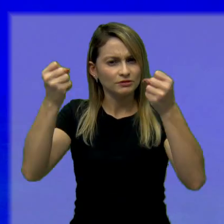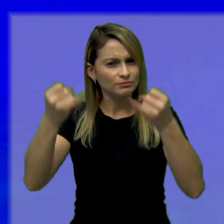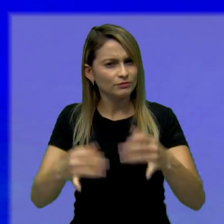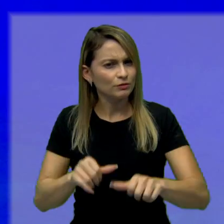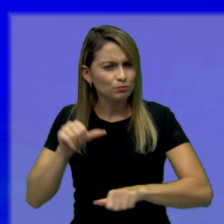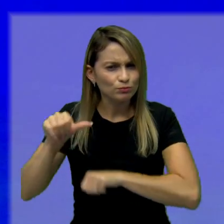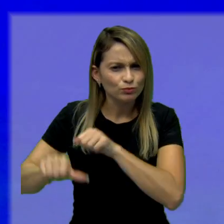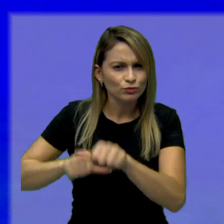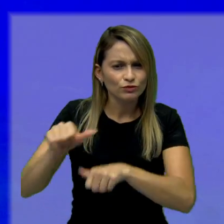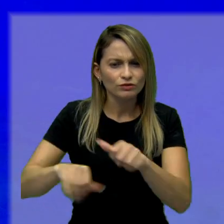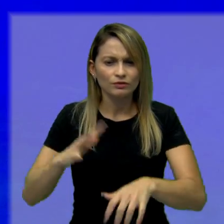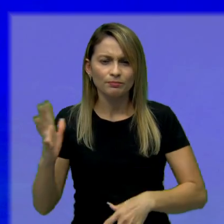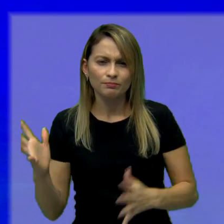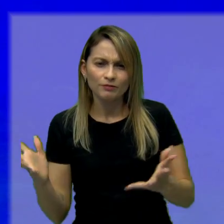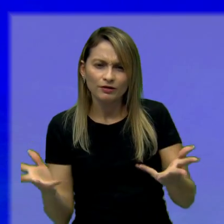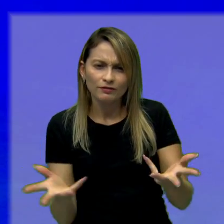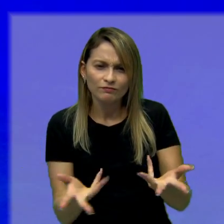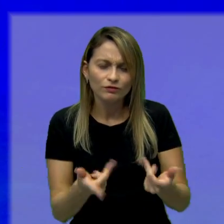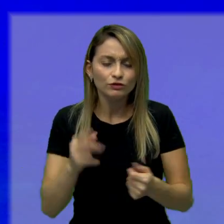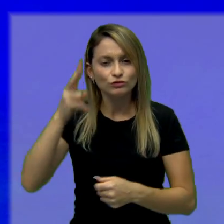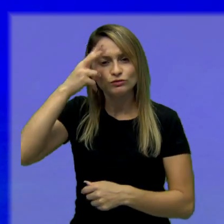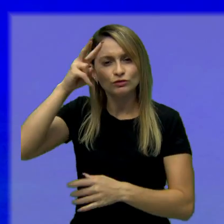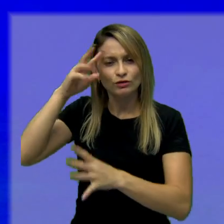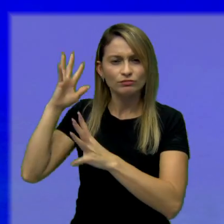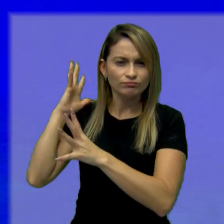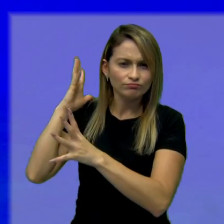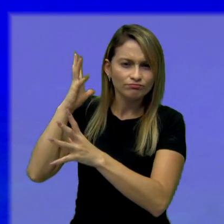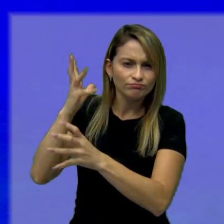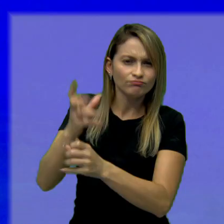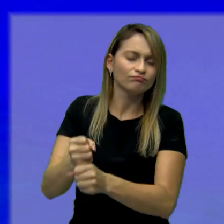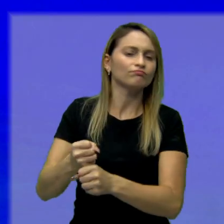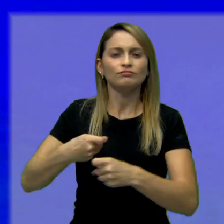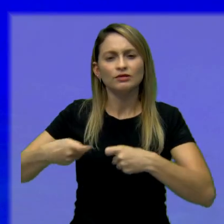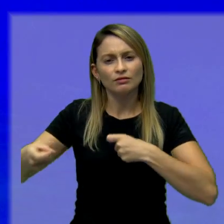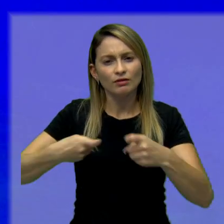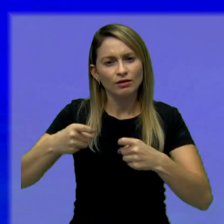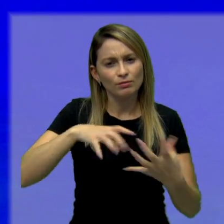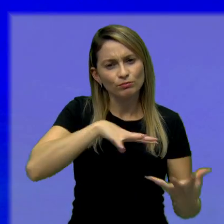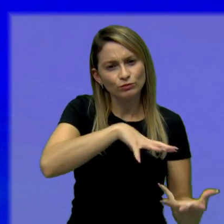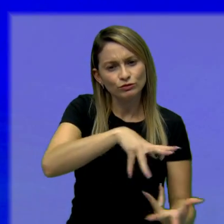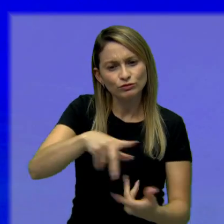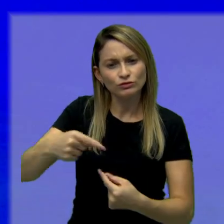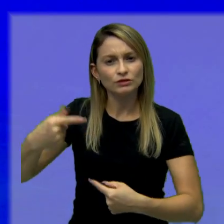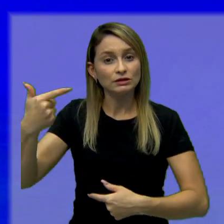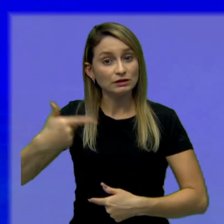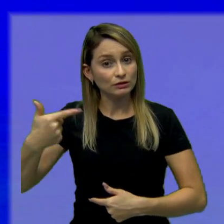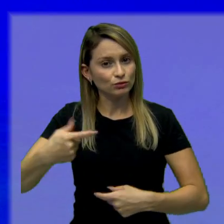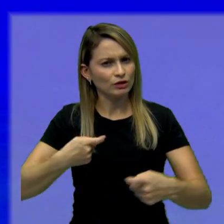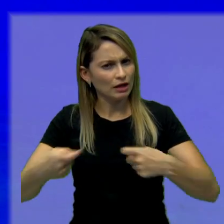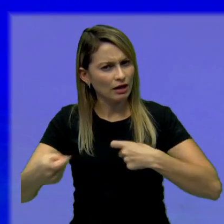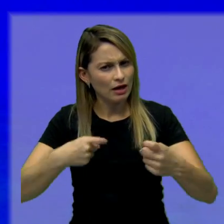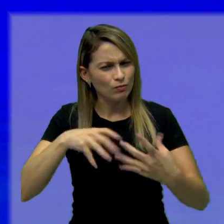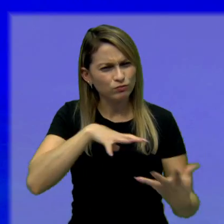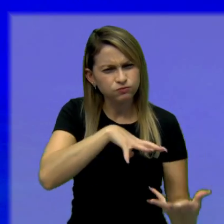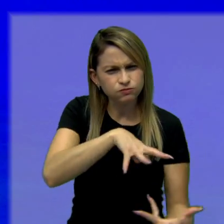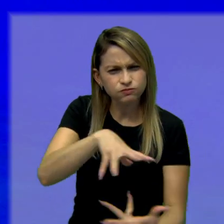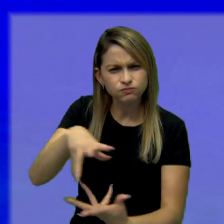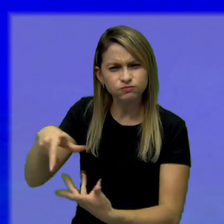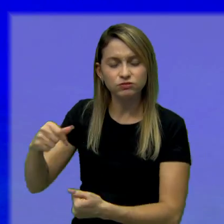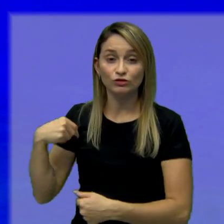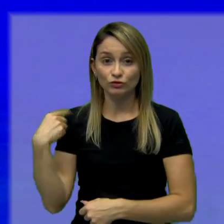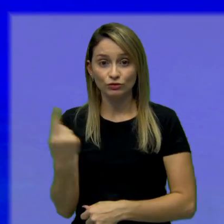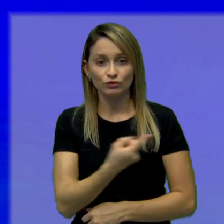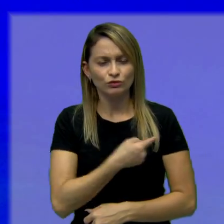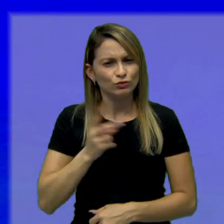São transformações incríveis da história, como eu já disse, Primeira Guerra Mundial, depois teremos Segunda Guerra Mundial e